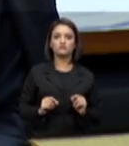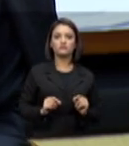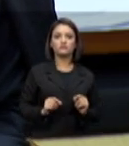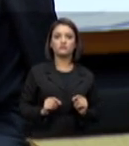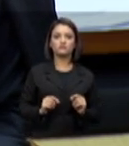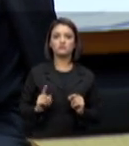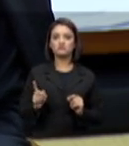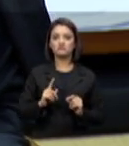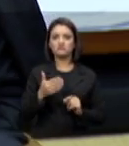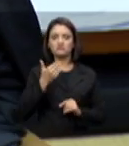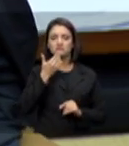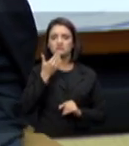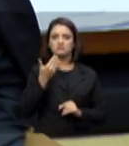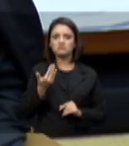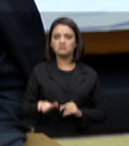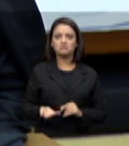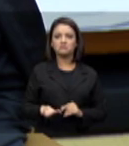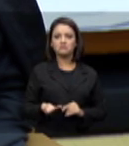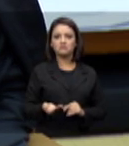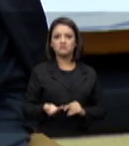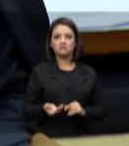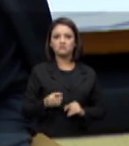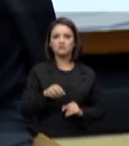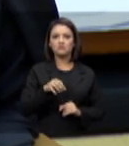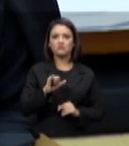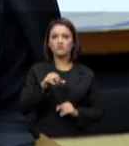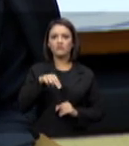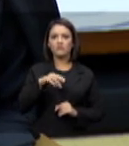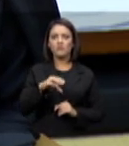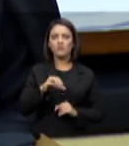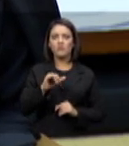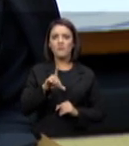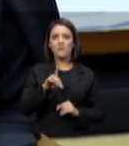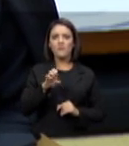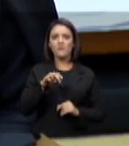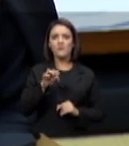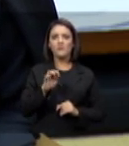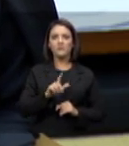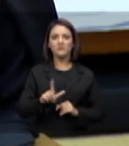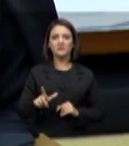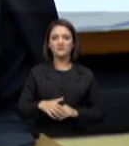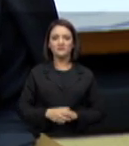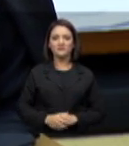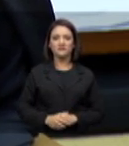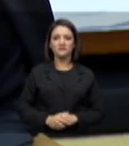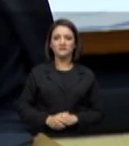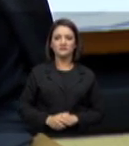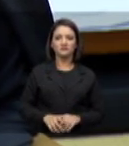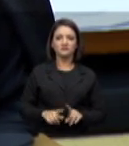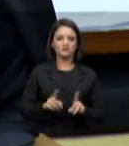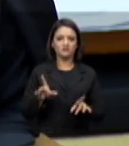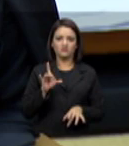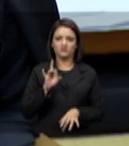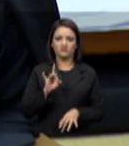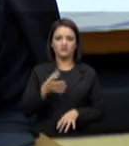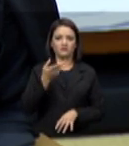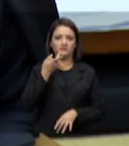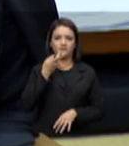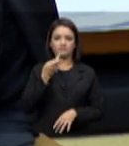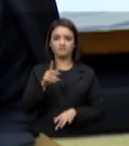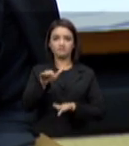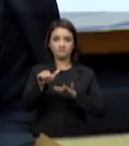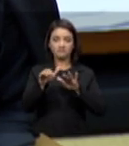requerer a medida incidental e simplesmente com clonei o